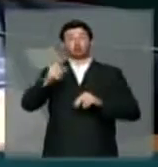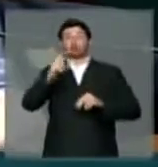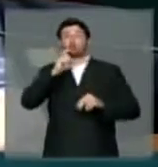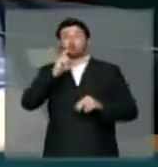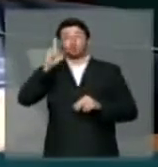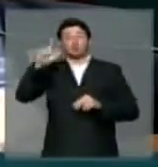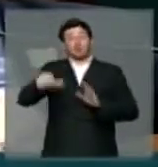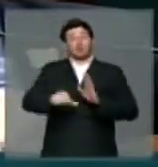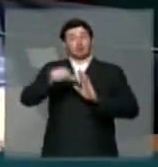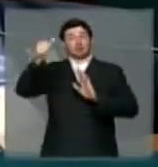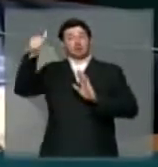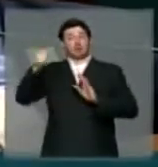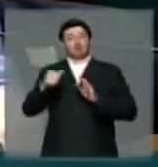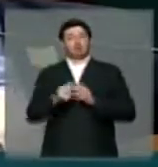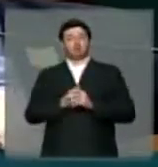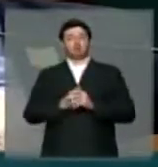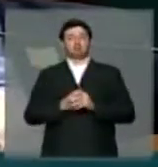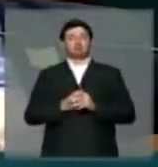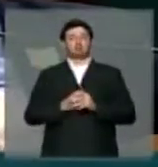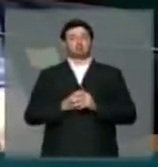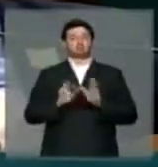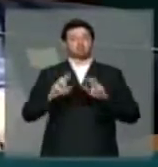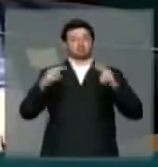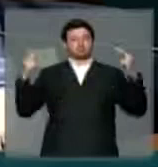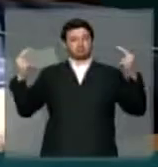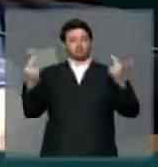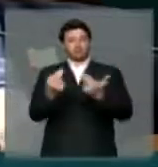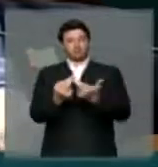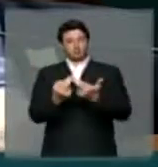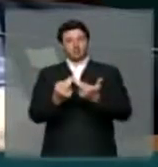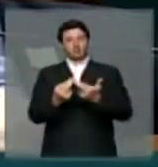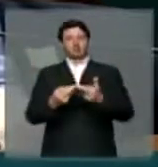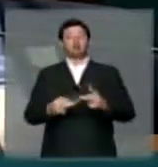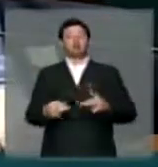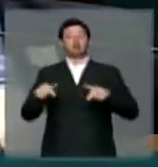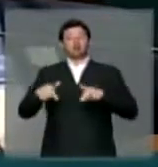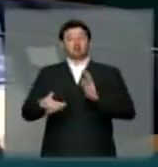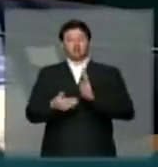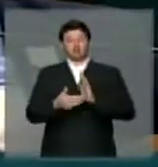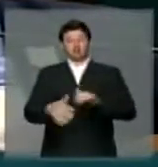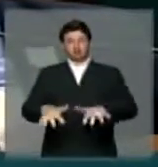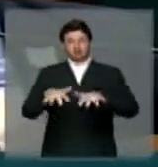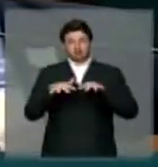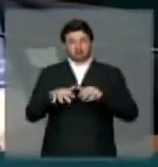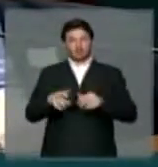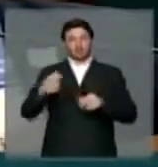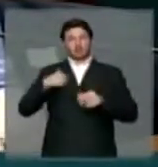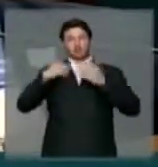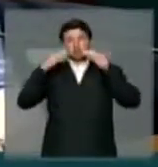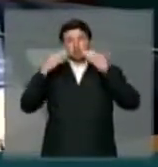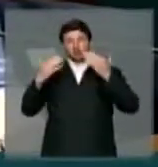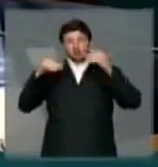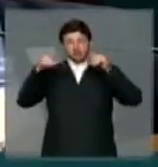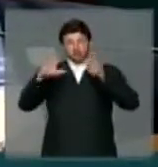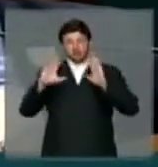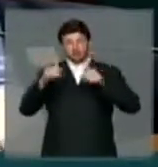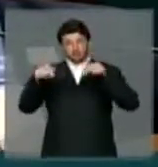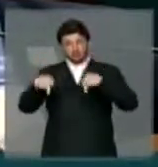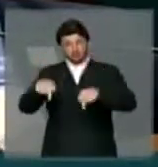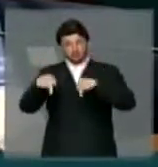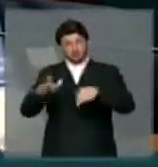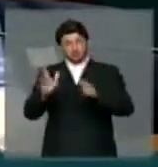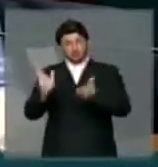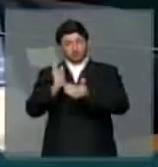a primeira reunião, a primeira sessão da Casa, eu já apresentei nessa comissão